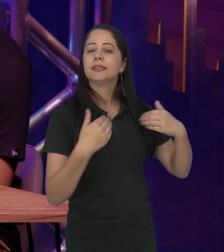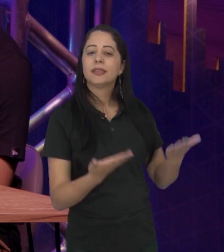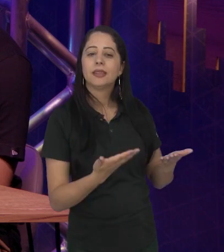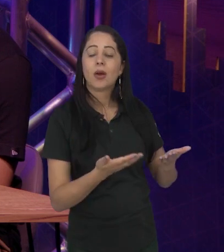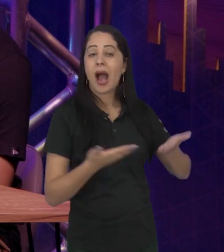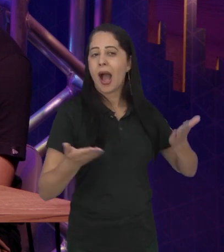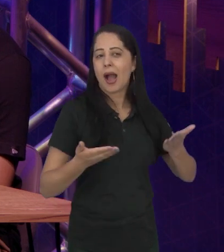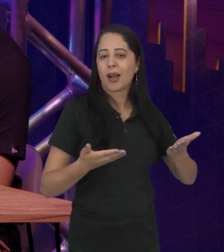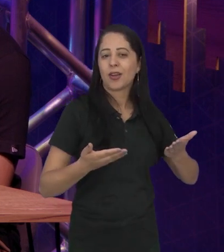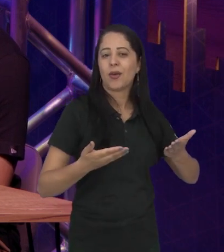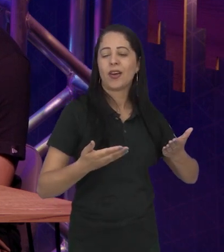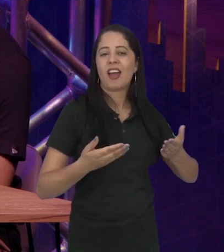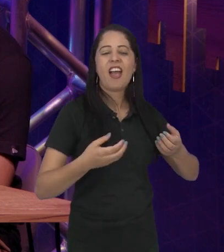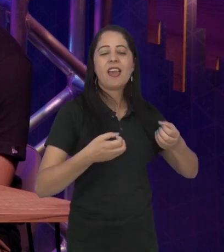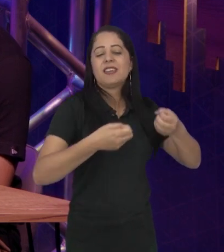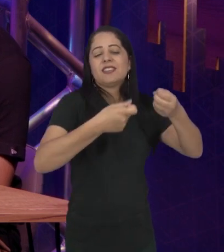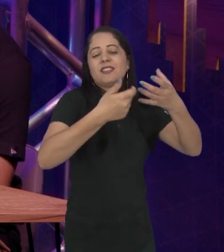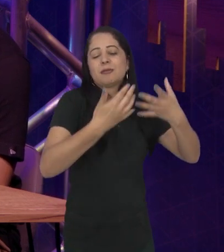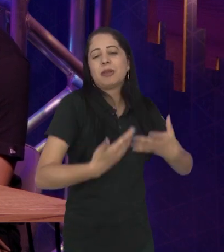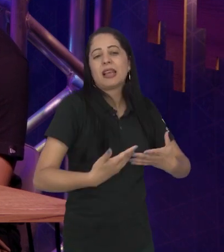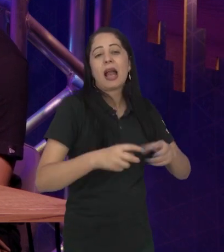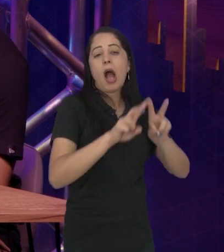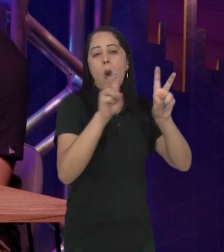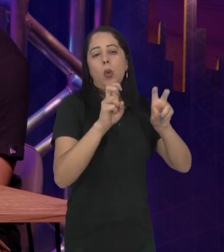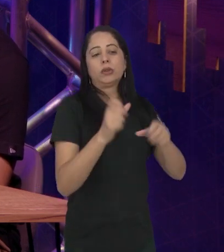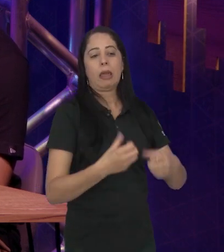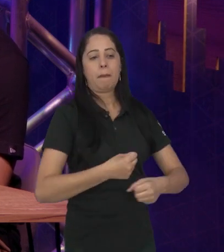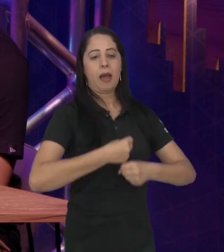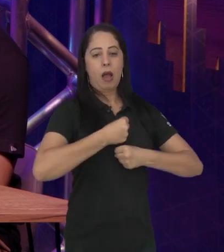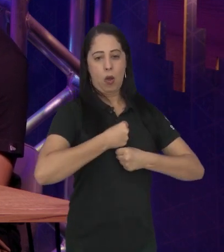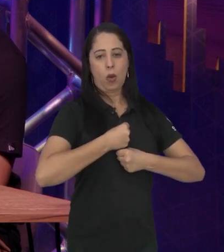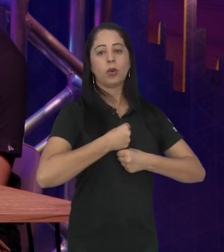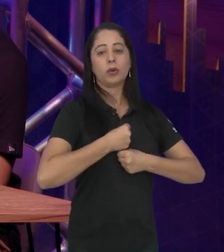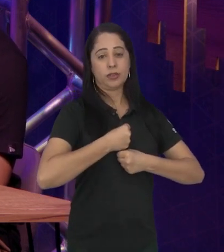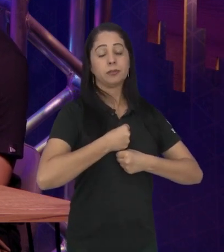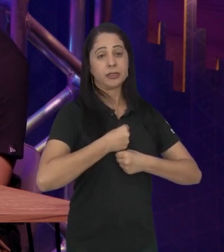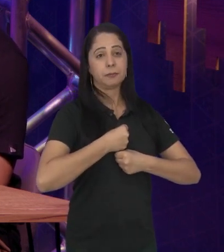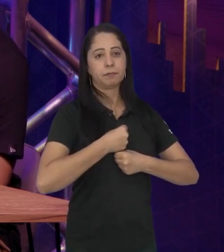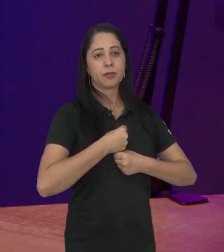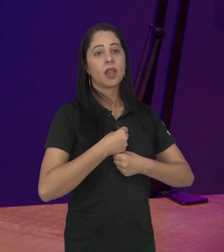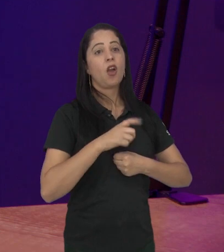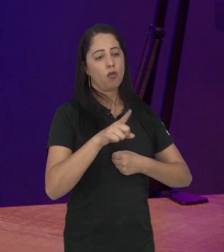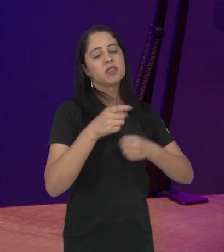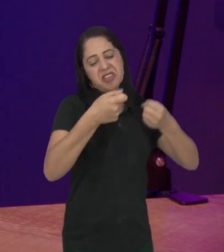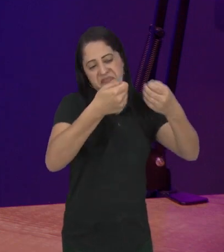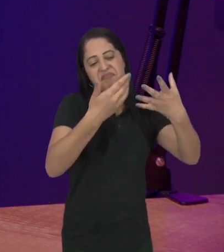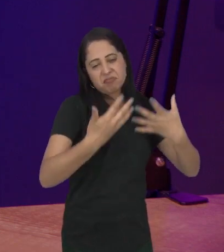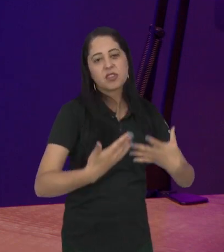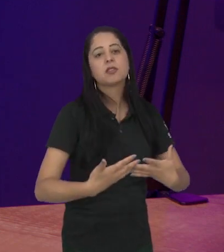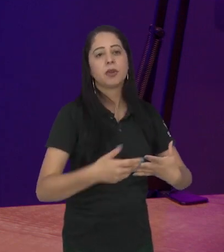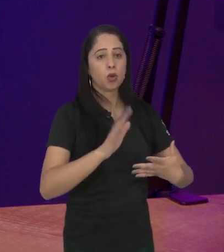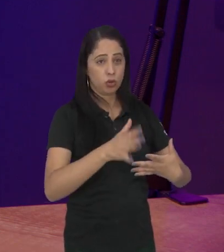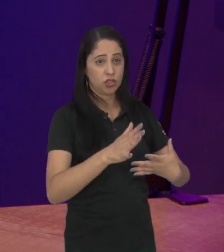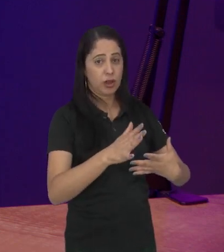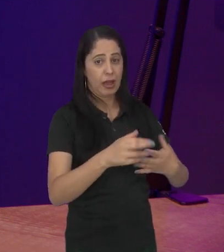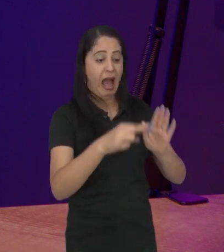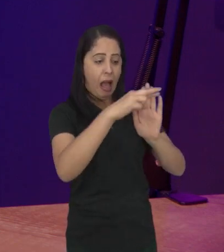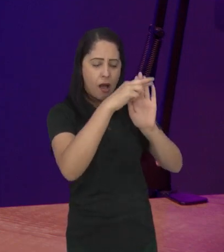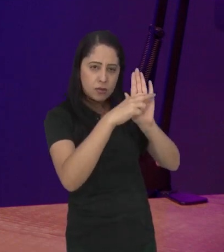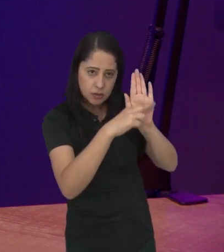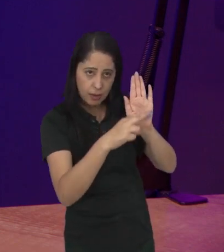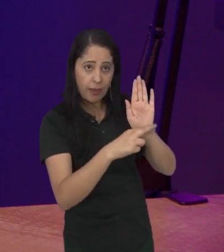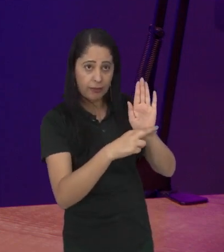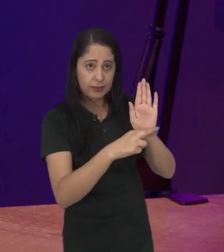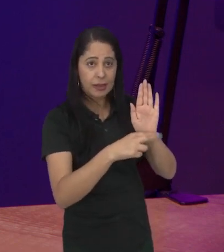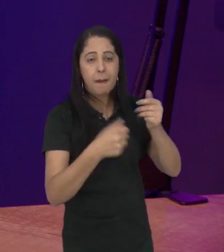um pouquinho mais, né, de forma polêmica do Oscar, a gente tem, então, esse indicador que você falou, né, Samuel, que o filme